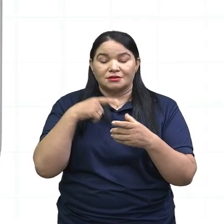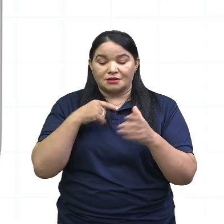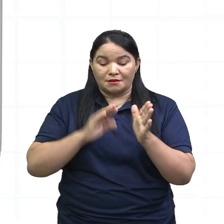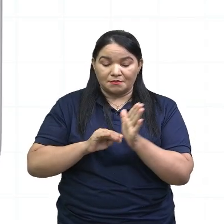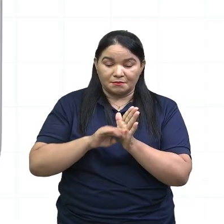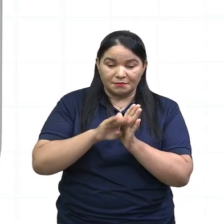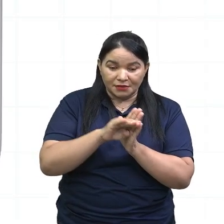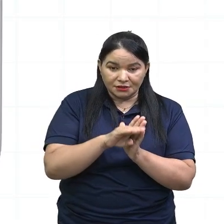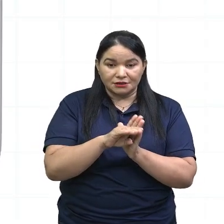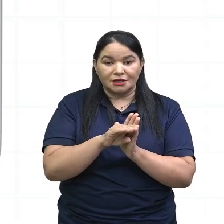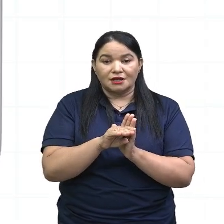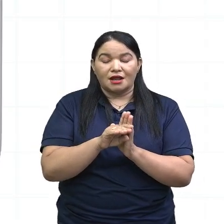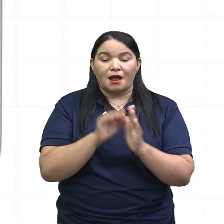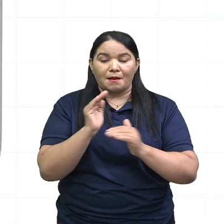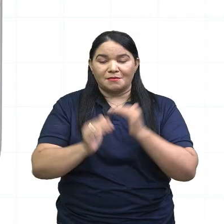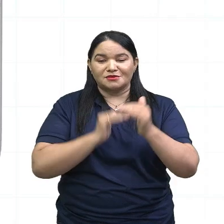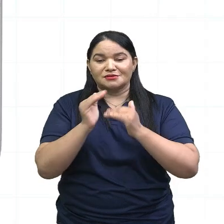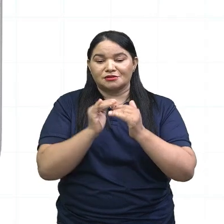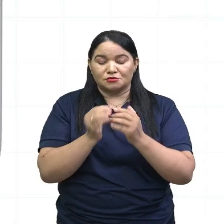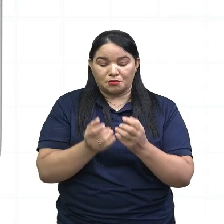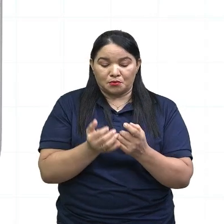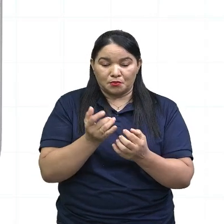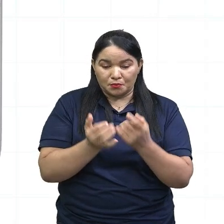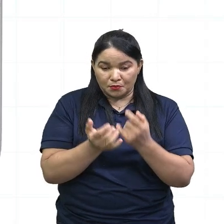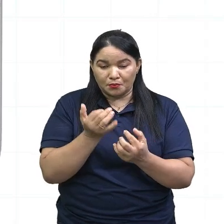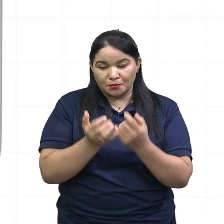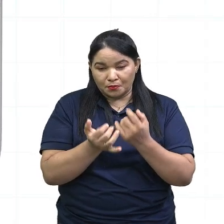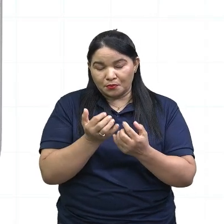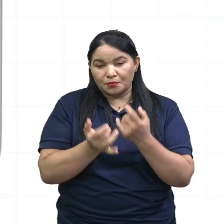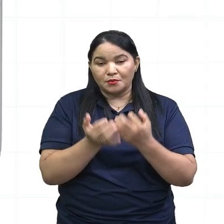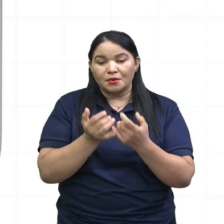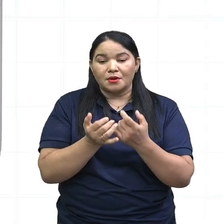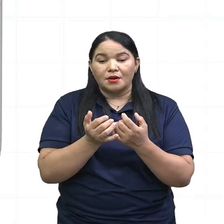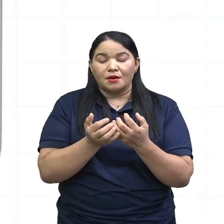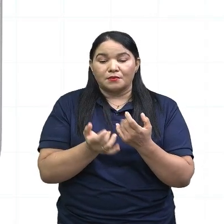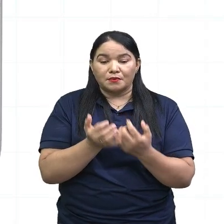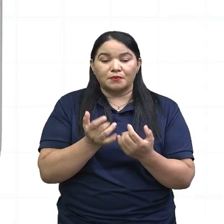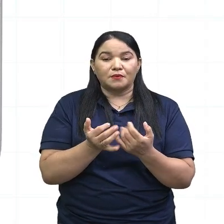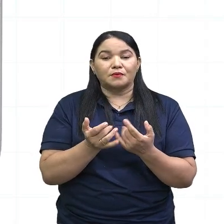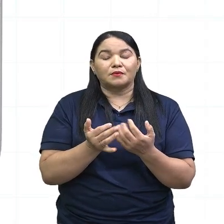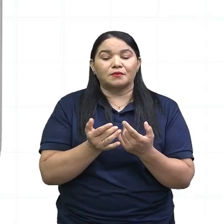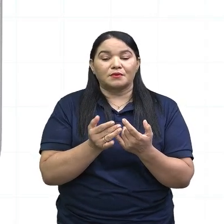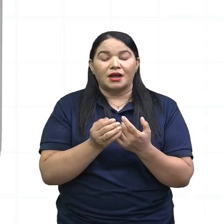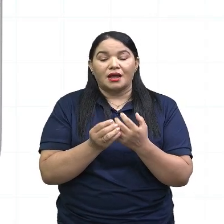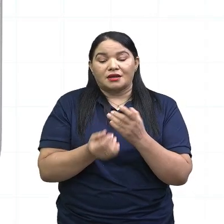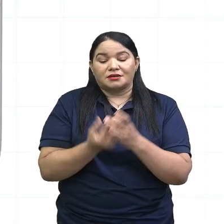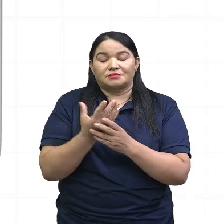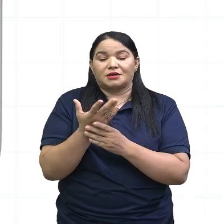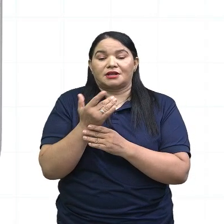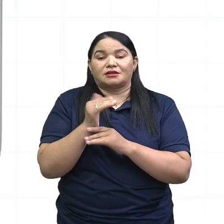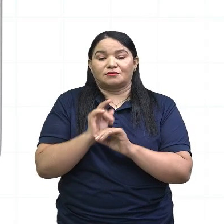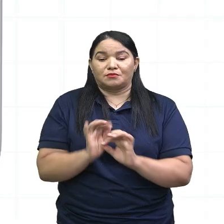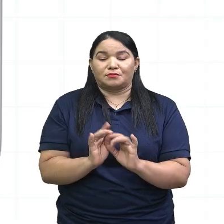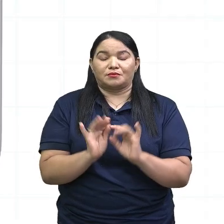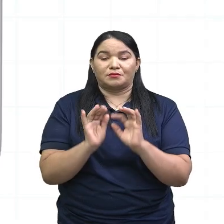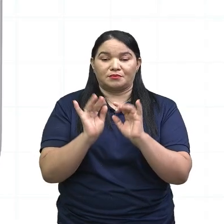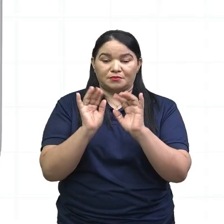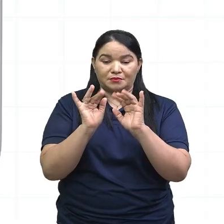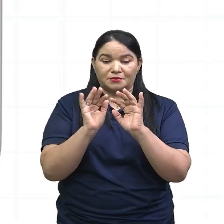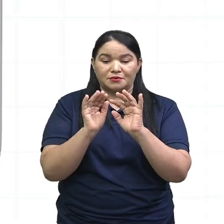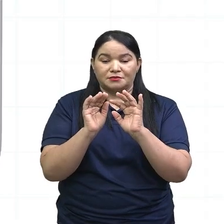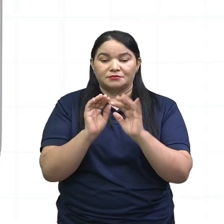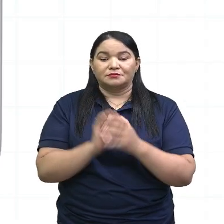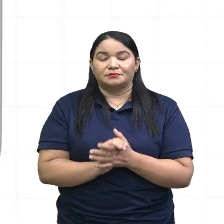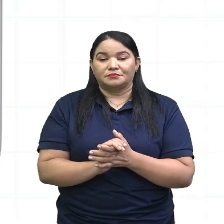de fermentação, né? Acontece um processo de fermentação e nesse processo são liberados gases como o metano. E